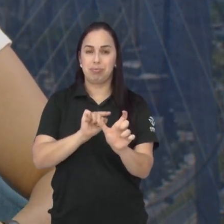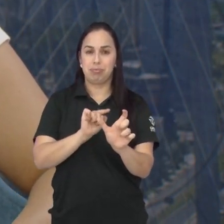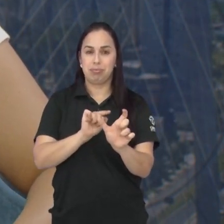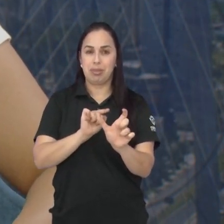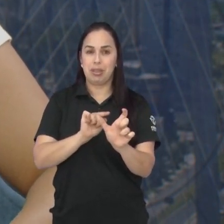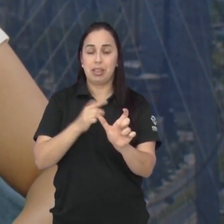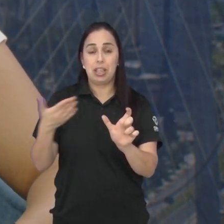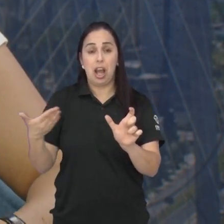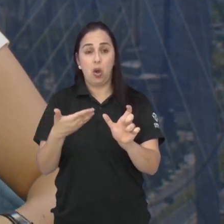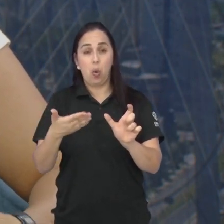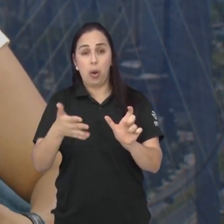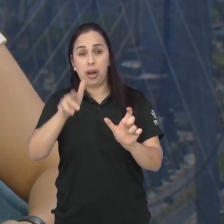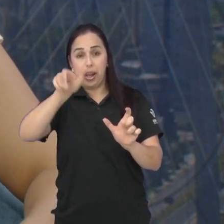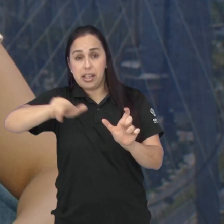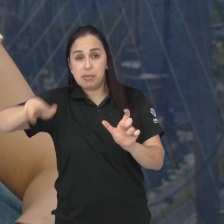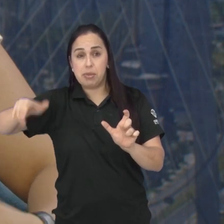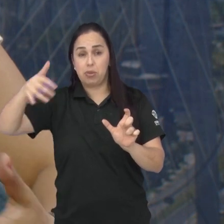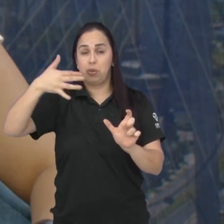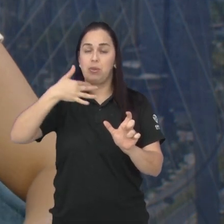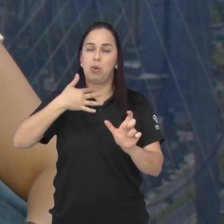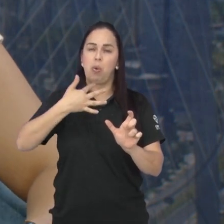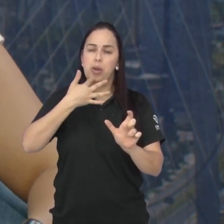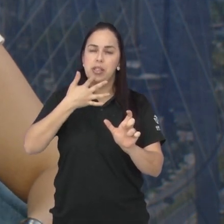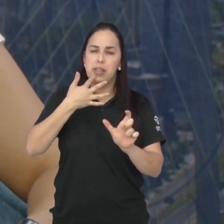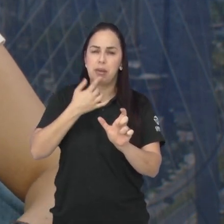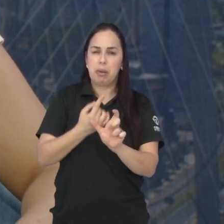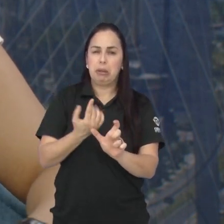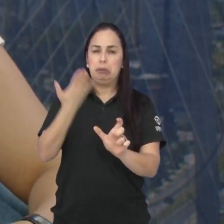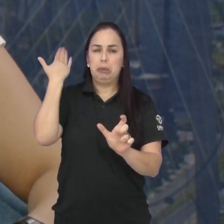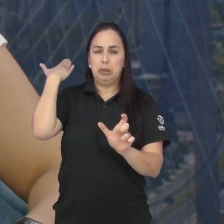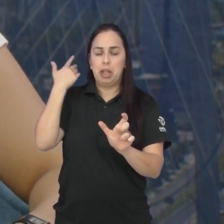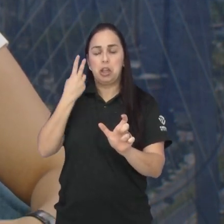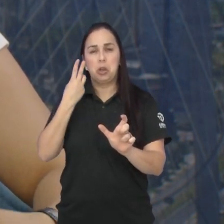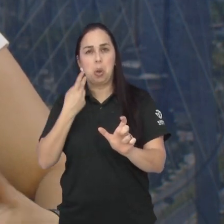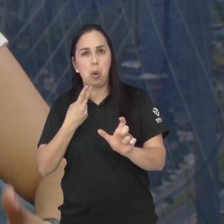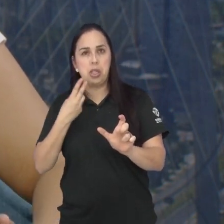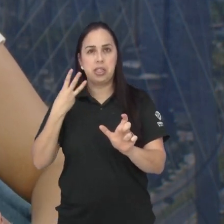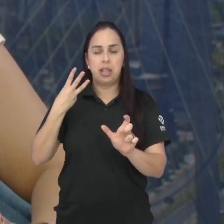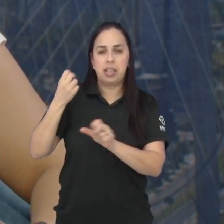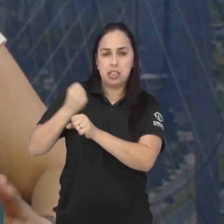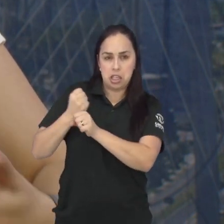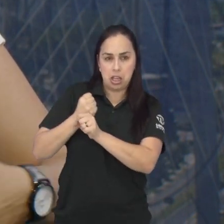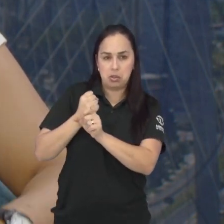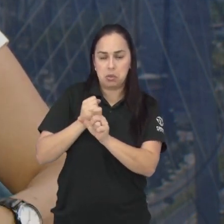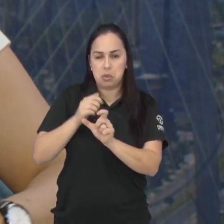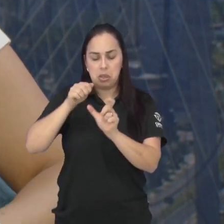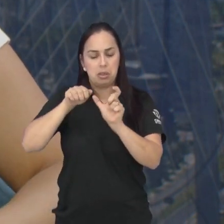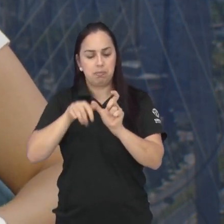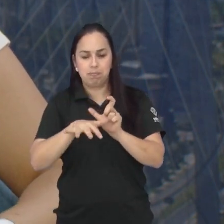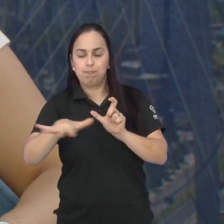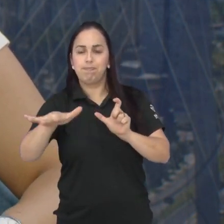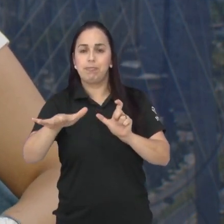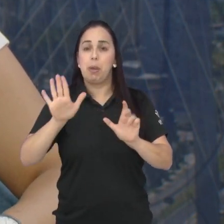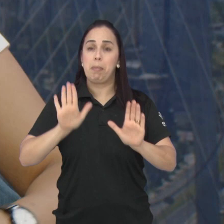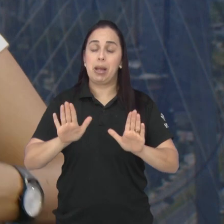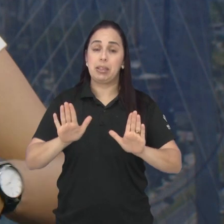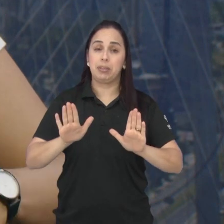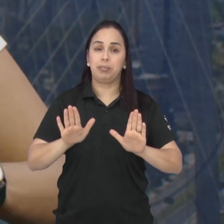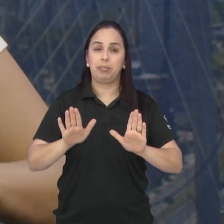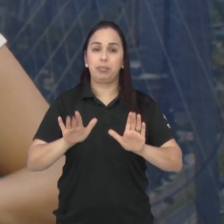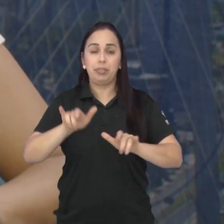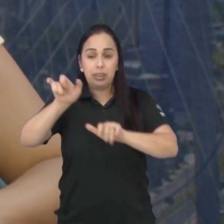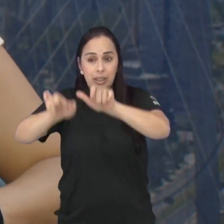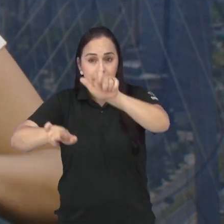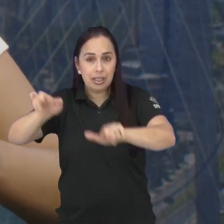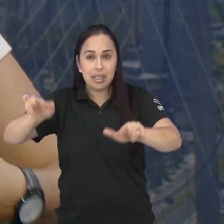se popularizando nos últimos 2 ou 3 anos, né? No entanto, né, eu aposto que, por mais que